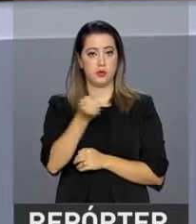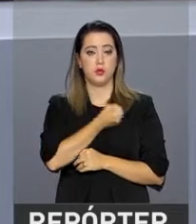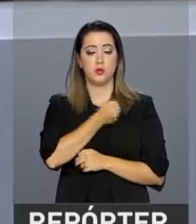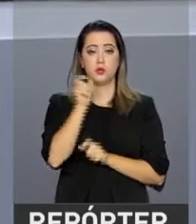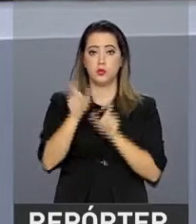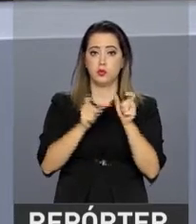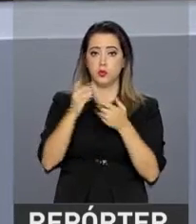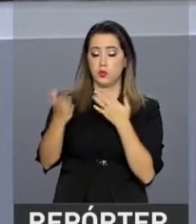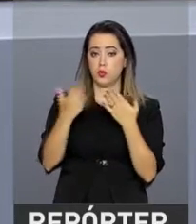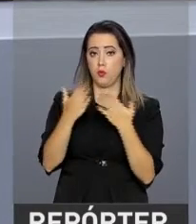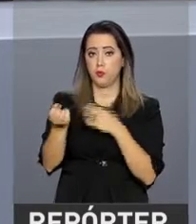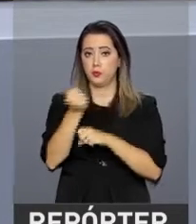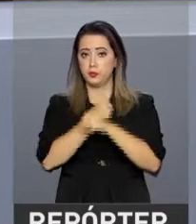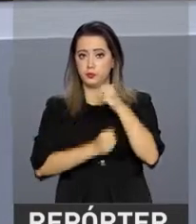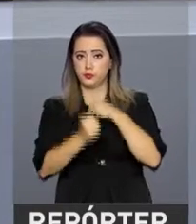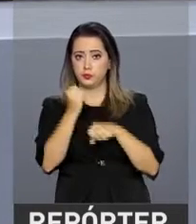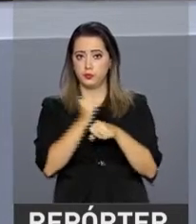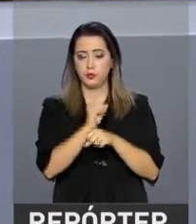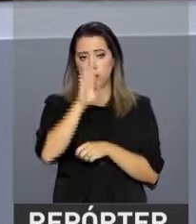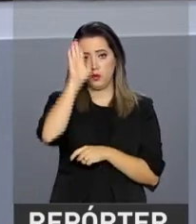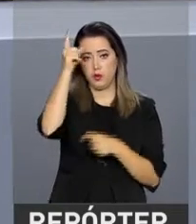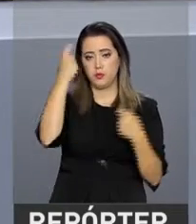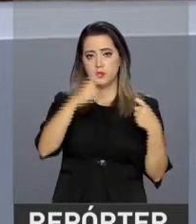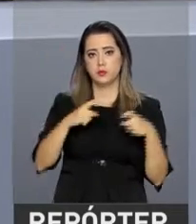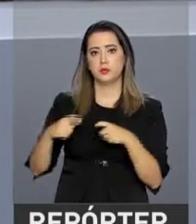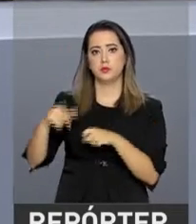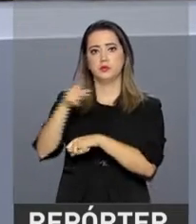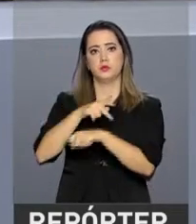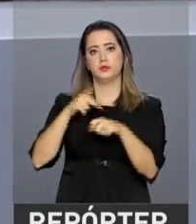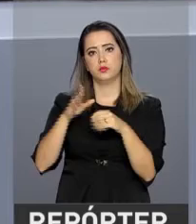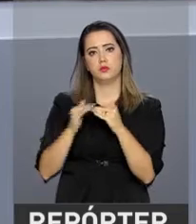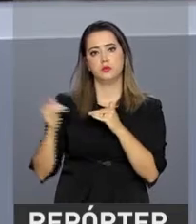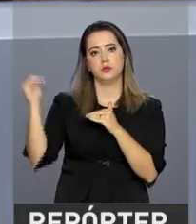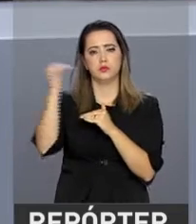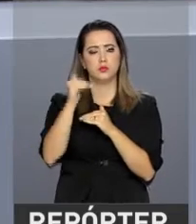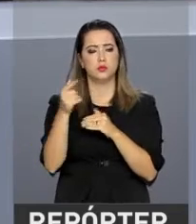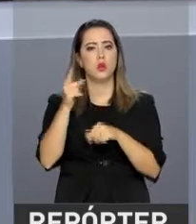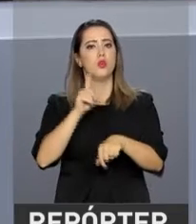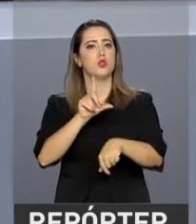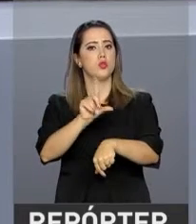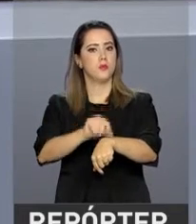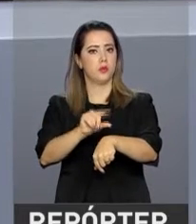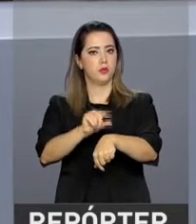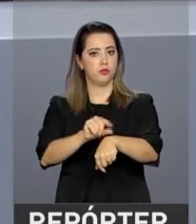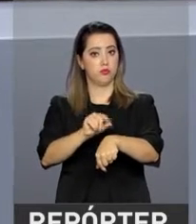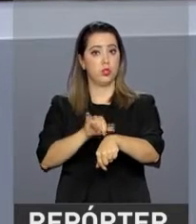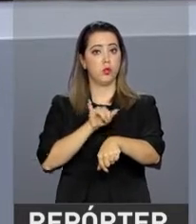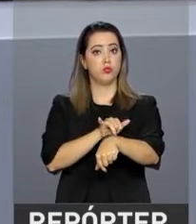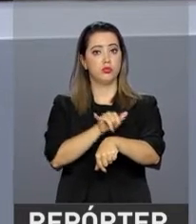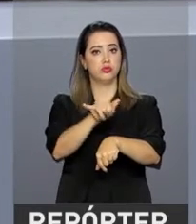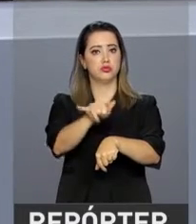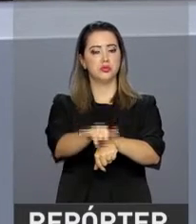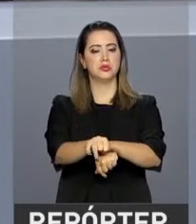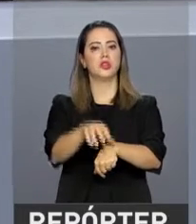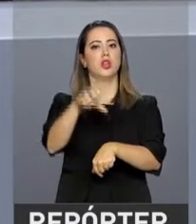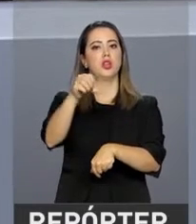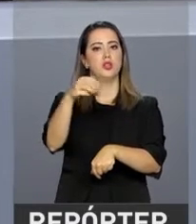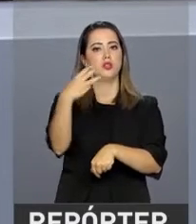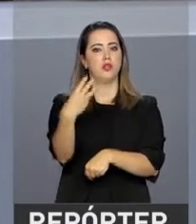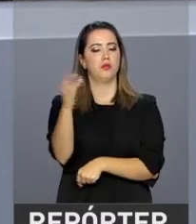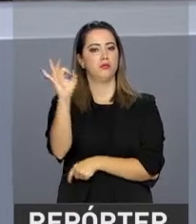em relação ao período anterior os principais aeroportos do país tiveram um nível de pontualidade nos vôos que chegou a